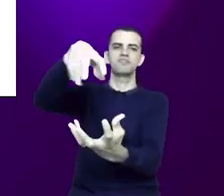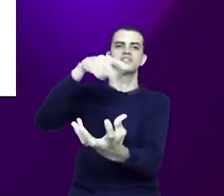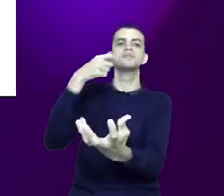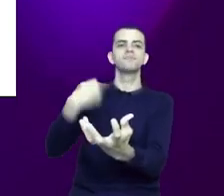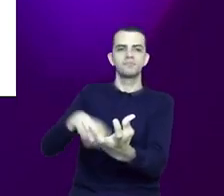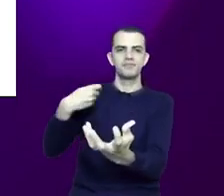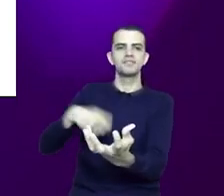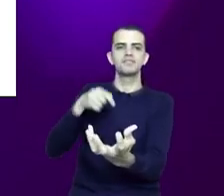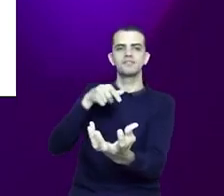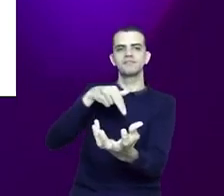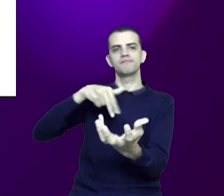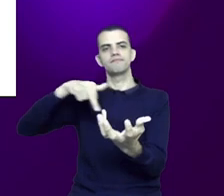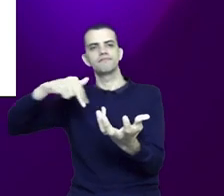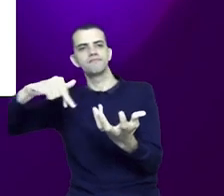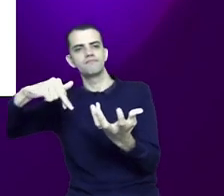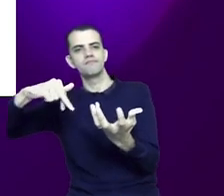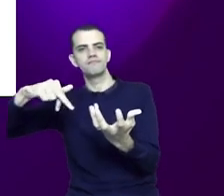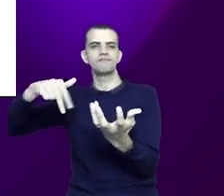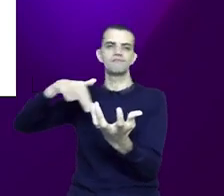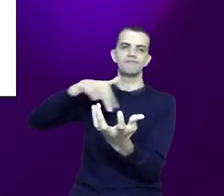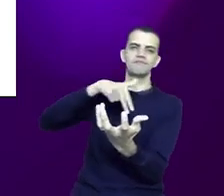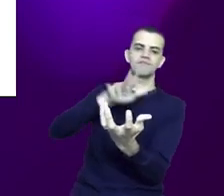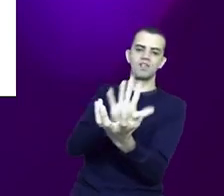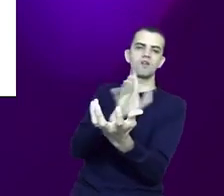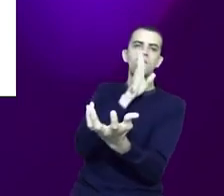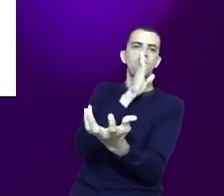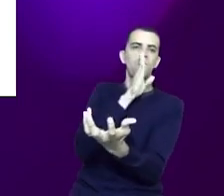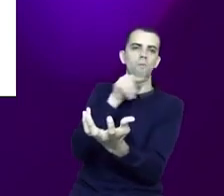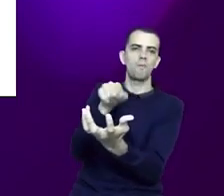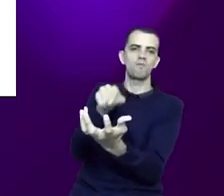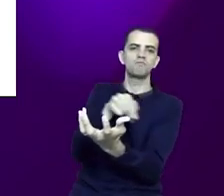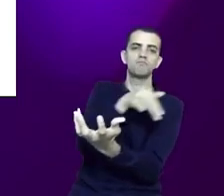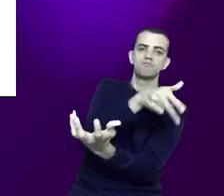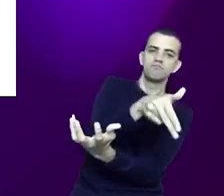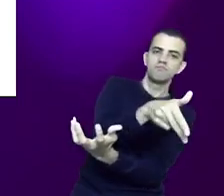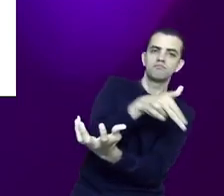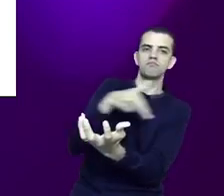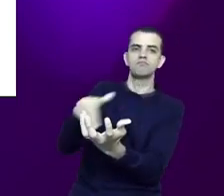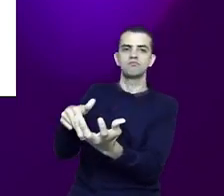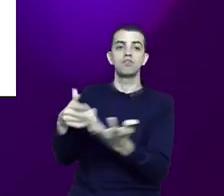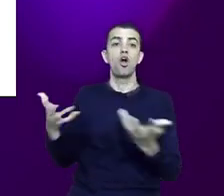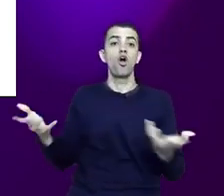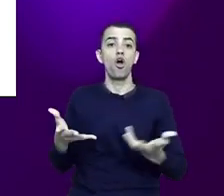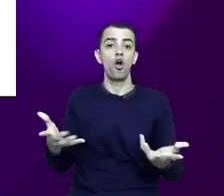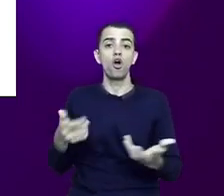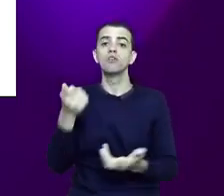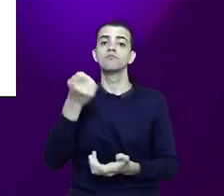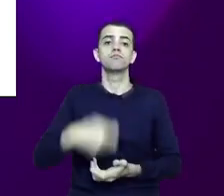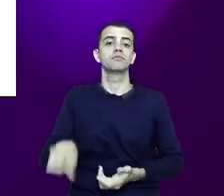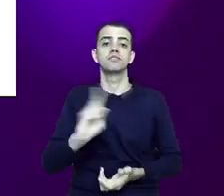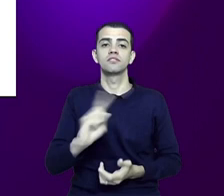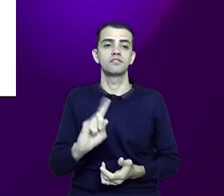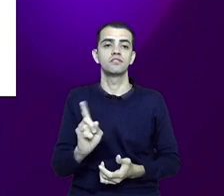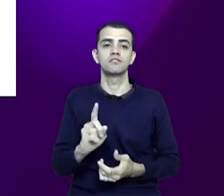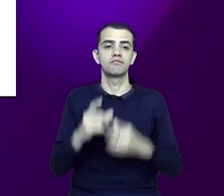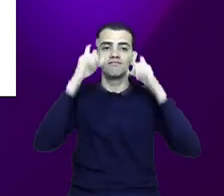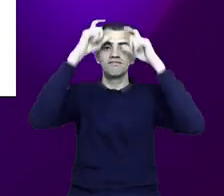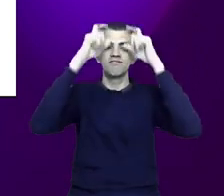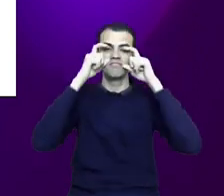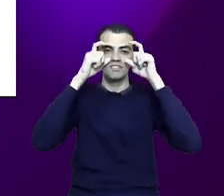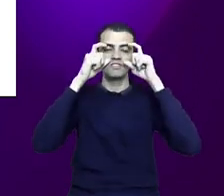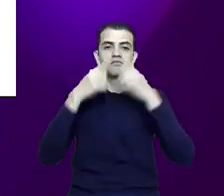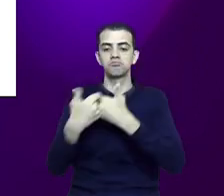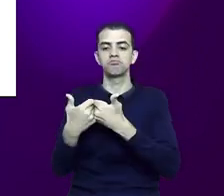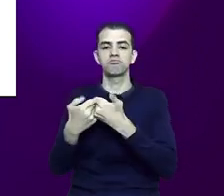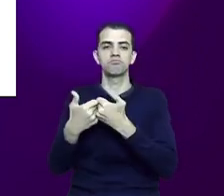linha de pesquisa, você se deslocava ao redor da imagem. Hoje, com o próprio aparelho de controle de